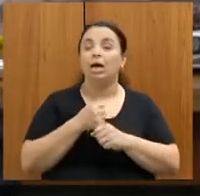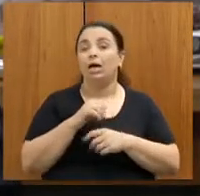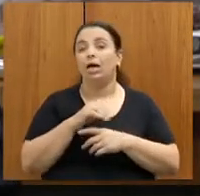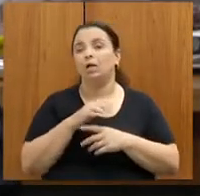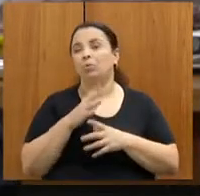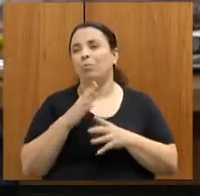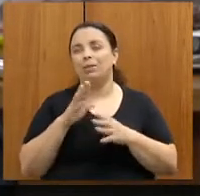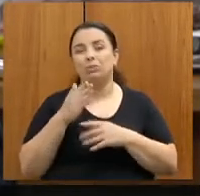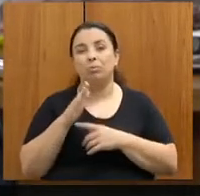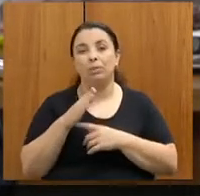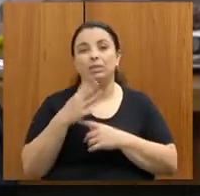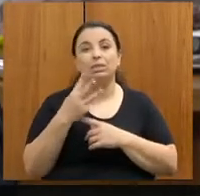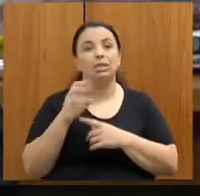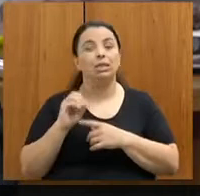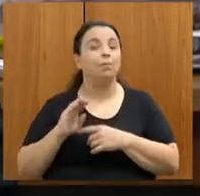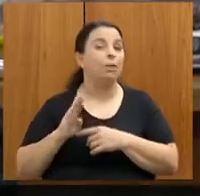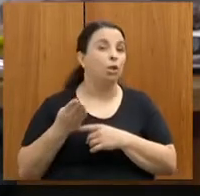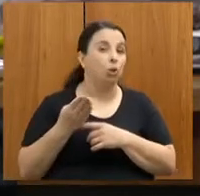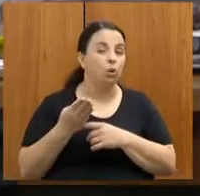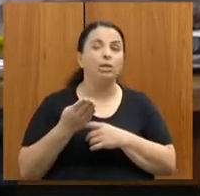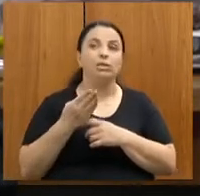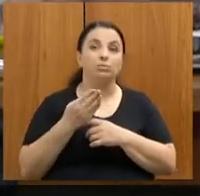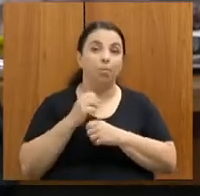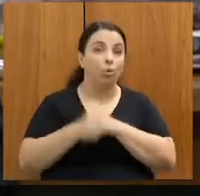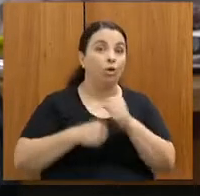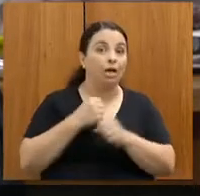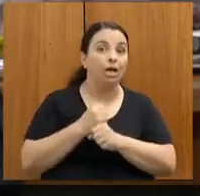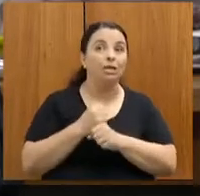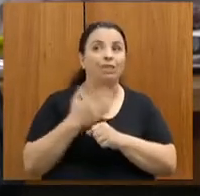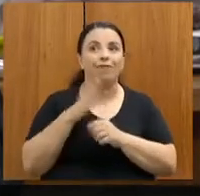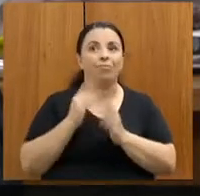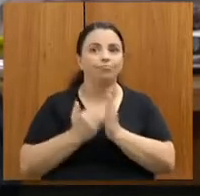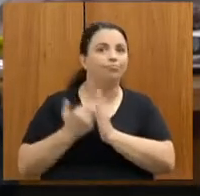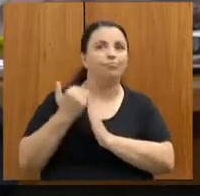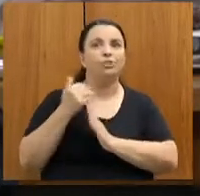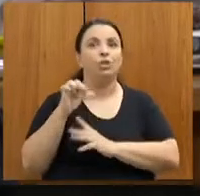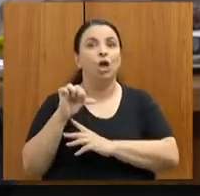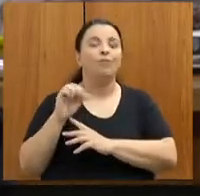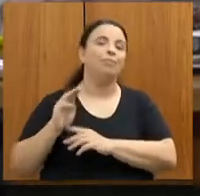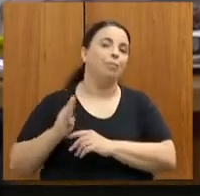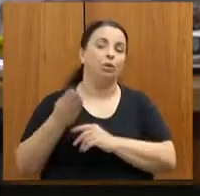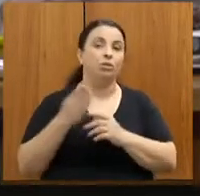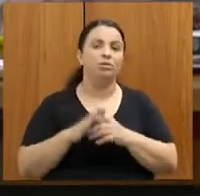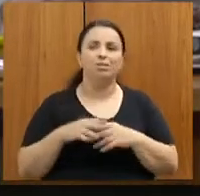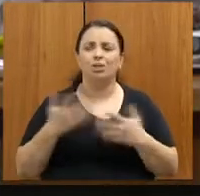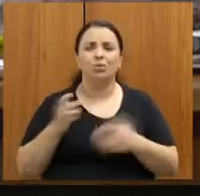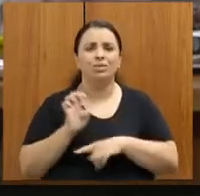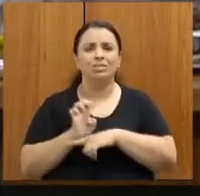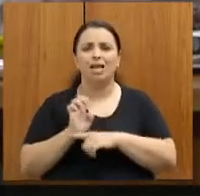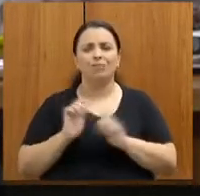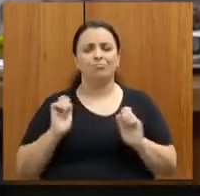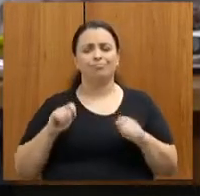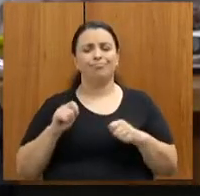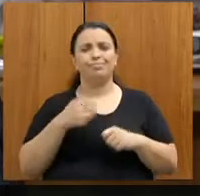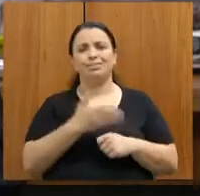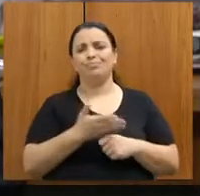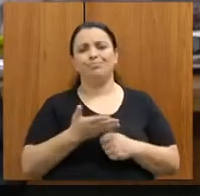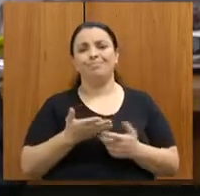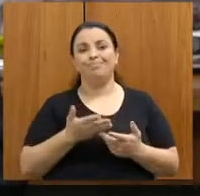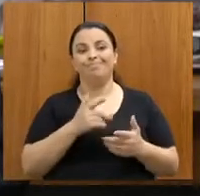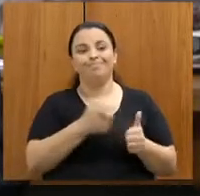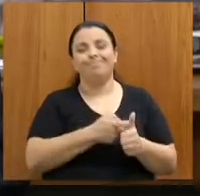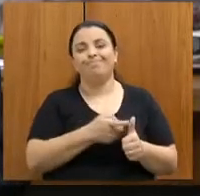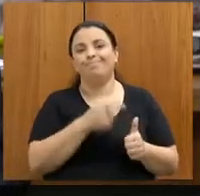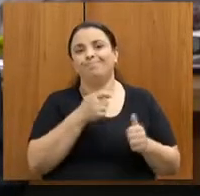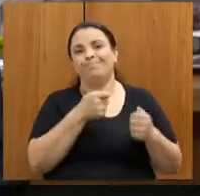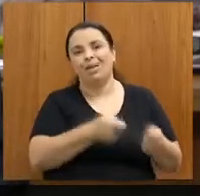Não pagos que vai aumentar isso mas um tanto a vai esperar os nove milhões é o estado hoje não teria capacidade de fazer isso então à